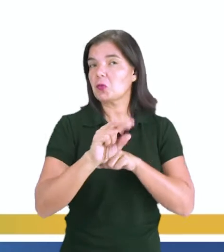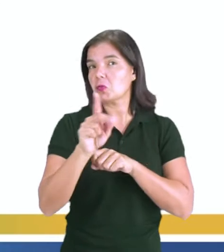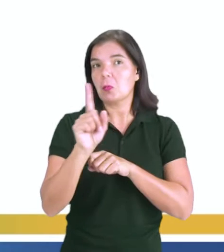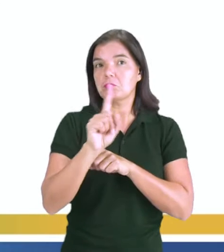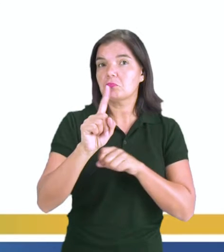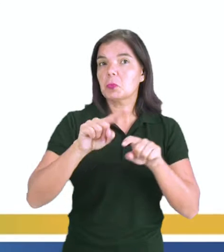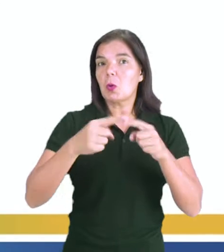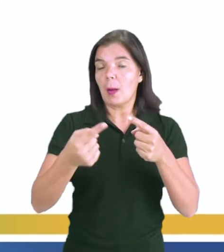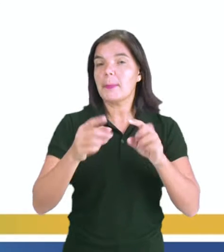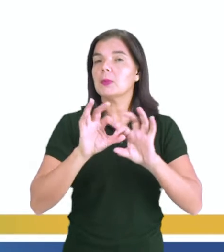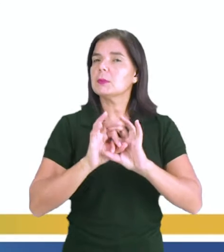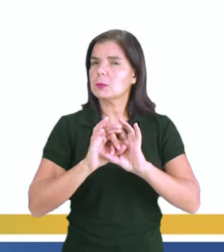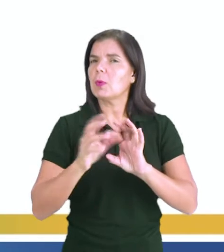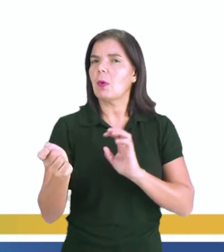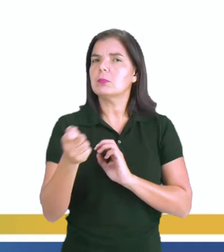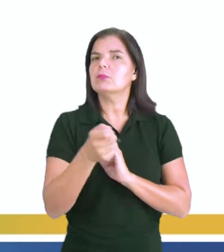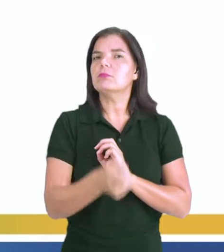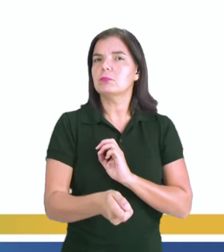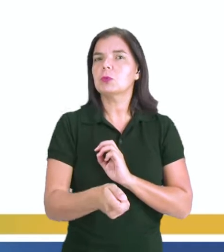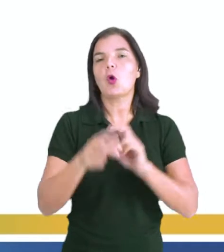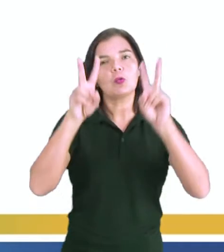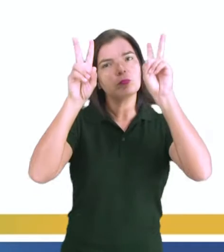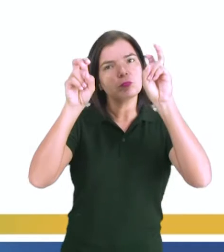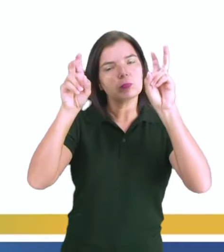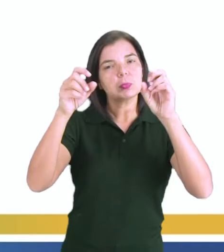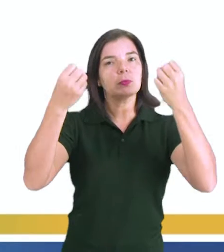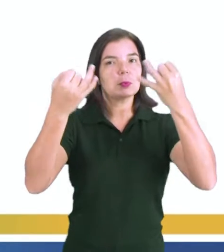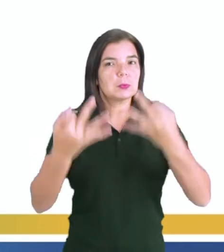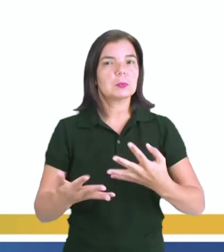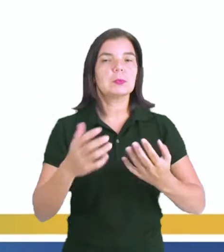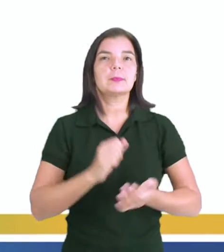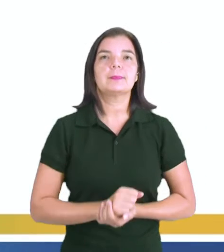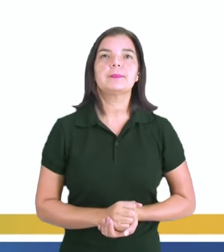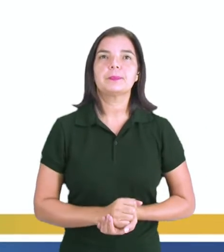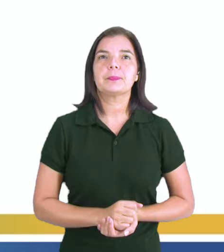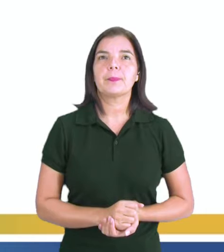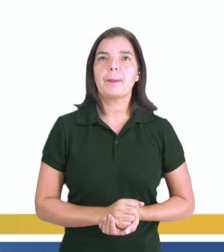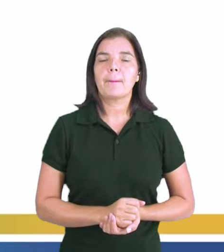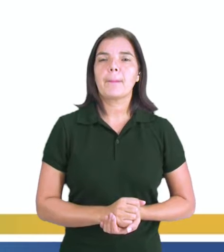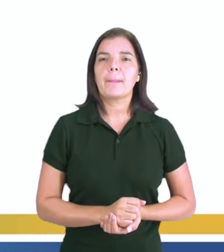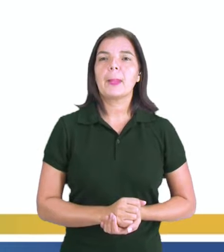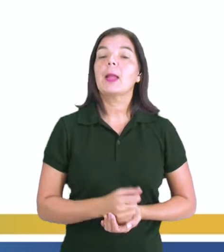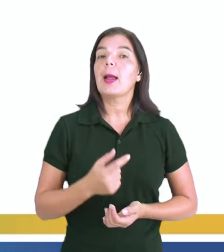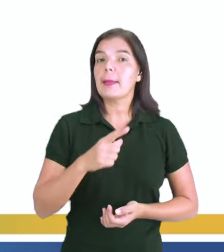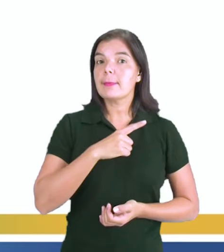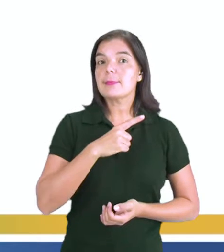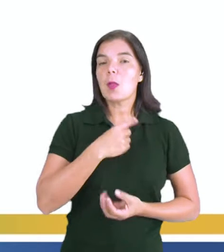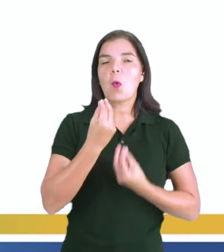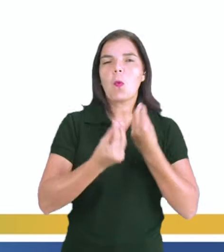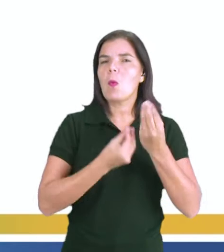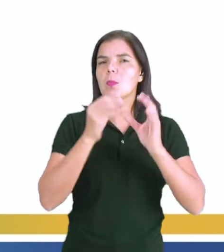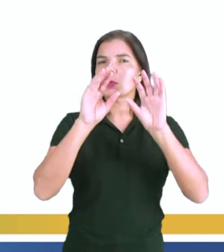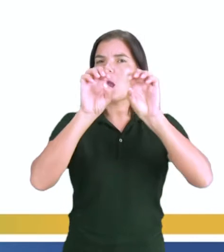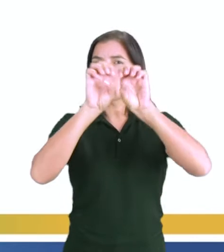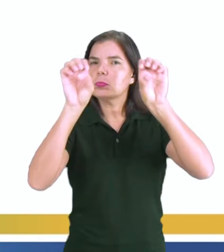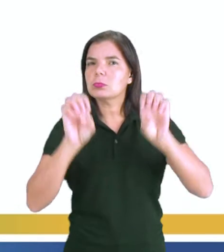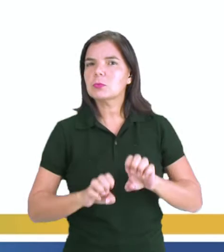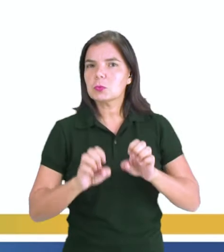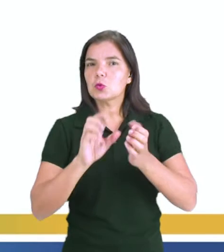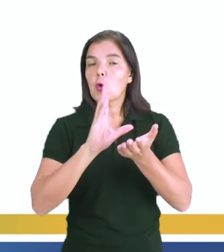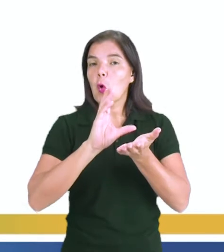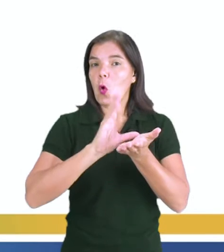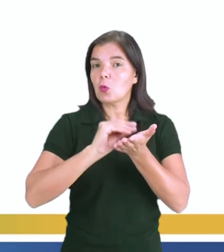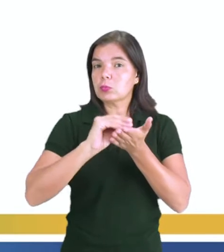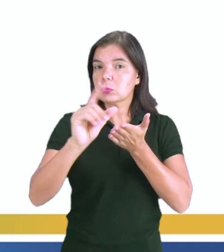não ser uma autoridade no assunto que vai ser tratado. Então, nós temos aí a estrutura do artigo de opinião. Ele